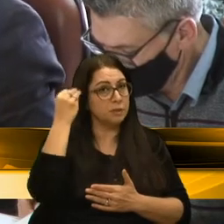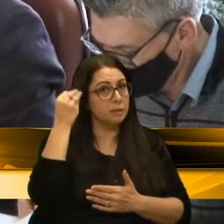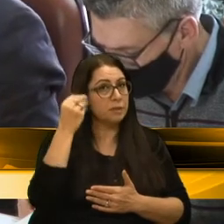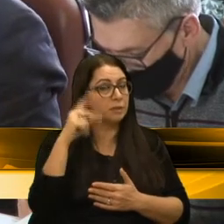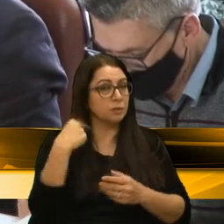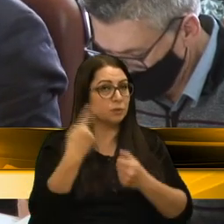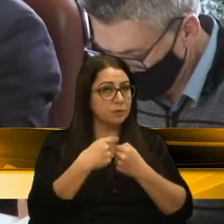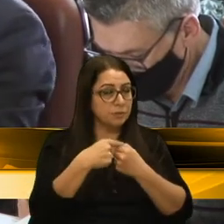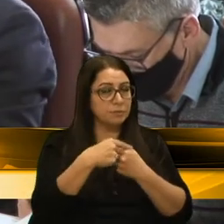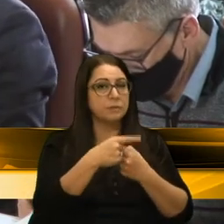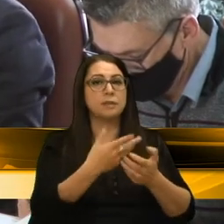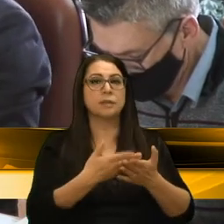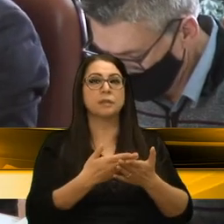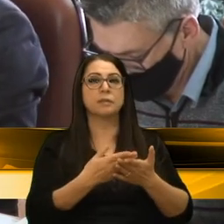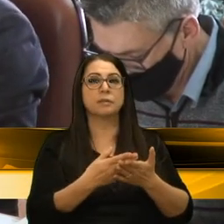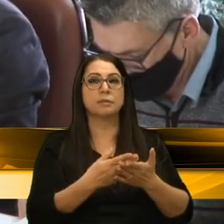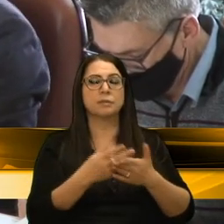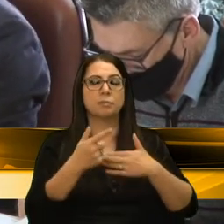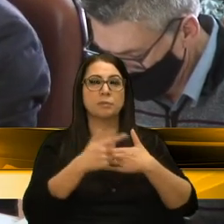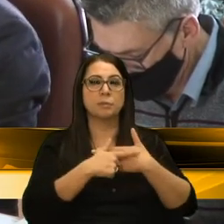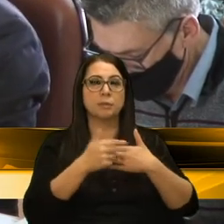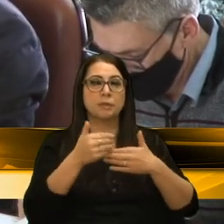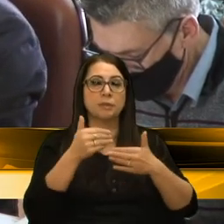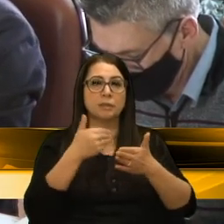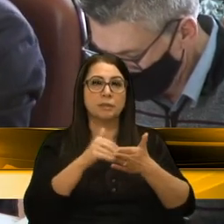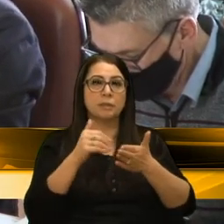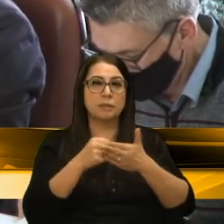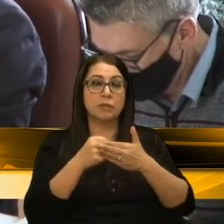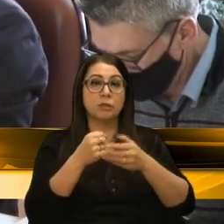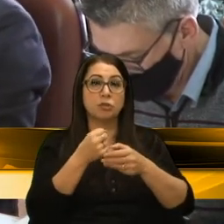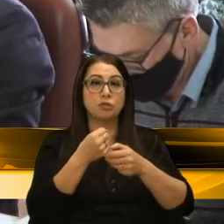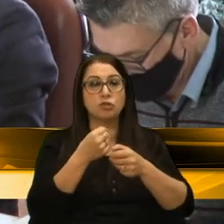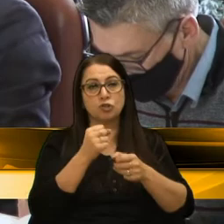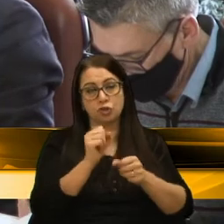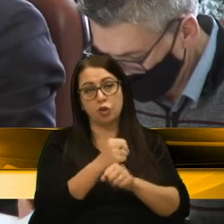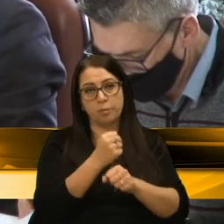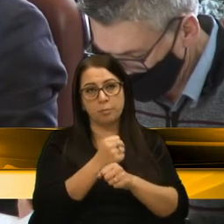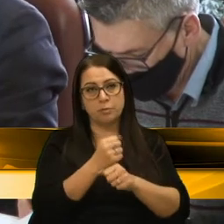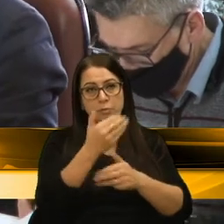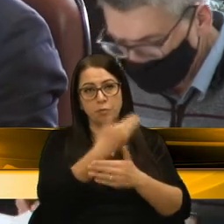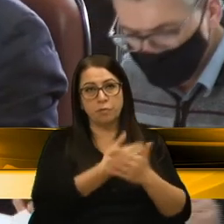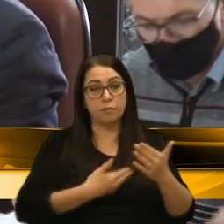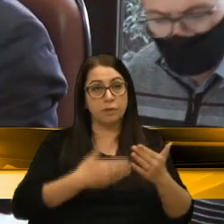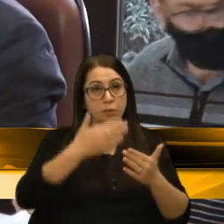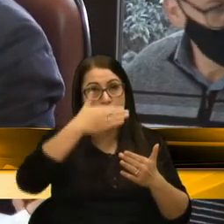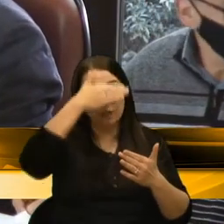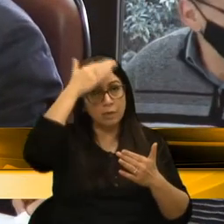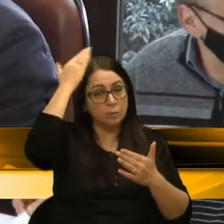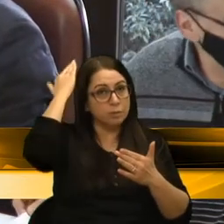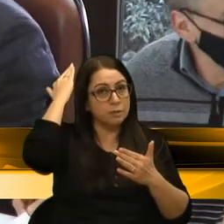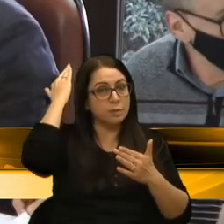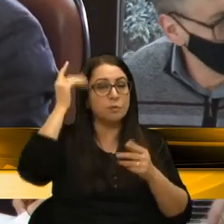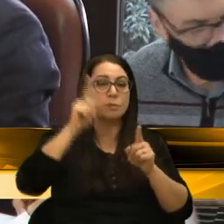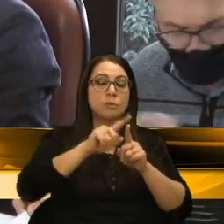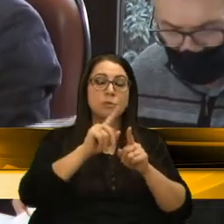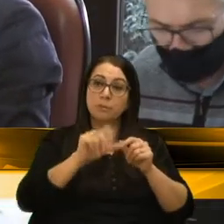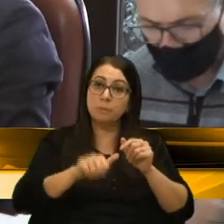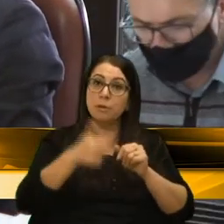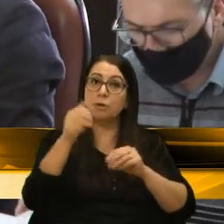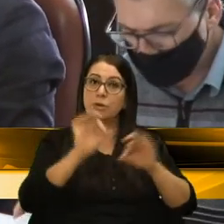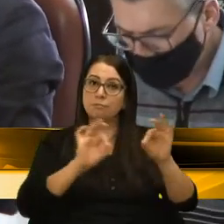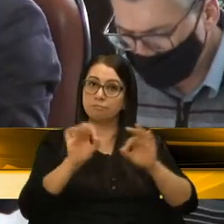cidade, pela sua função de secretário de obras do governo Alceu, né, que nós deveríamos sim aprimorar a legislação, né, para